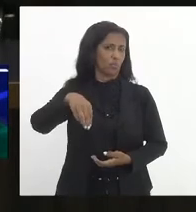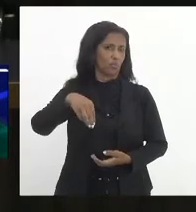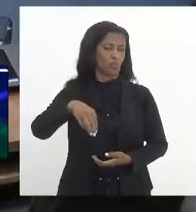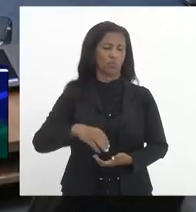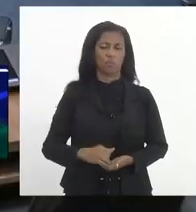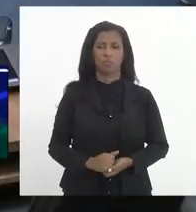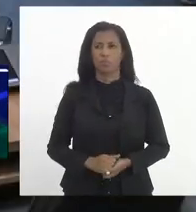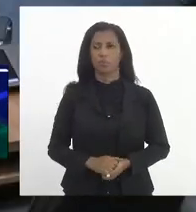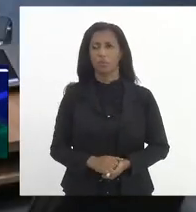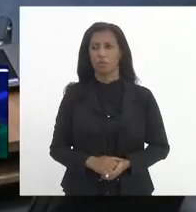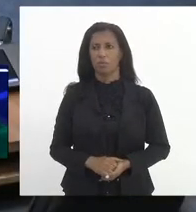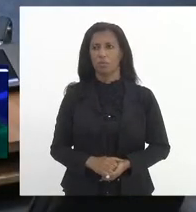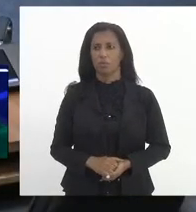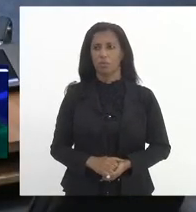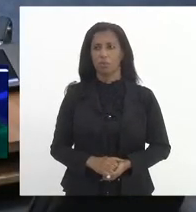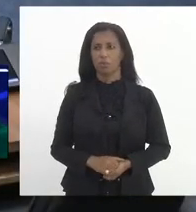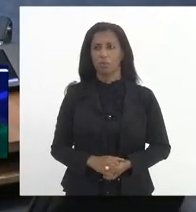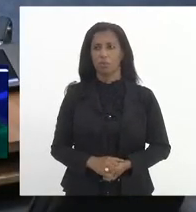regimental